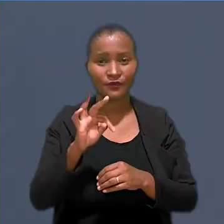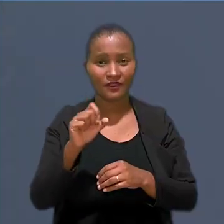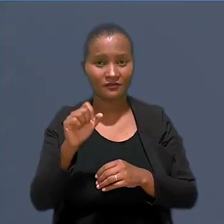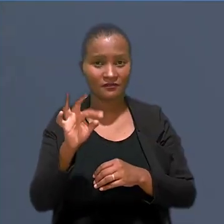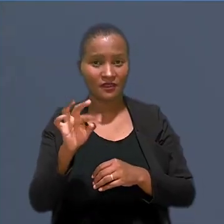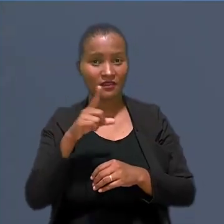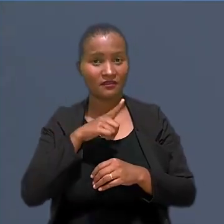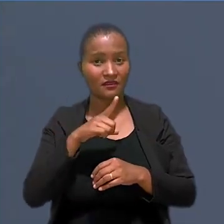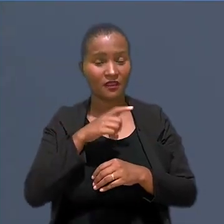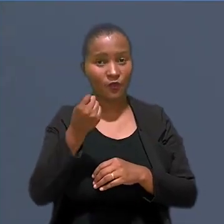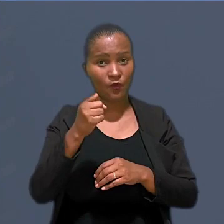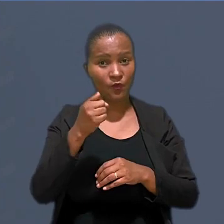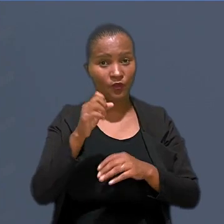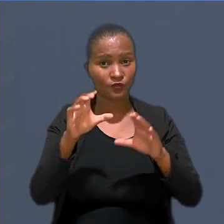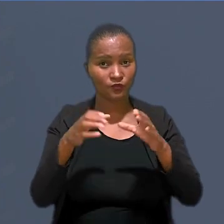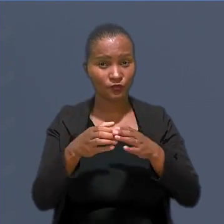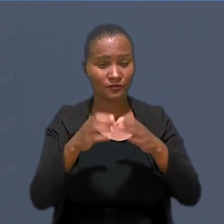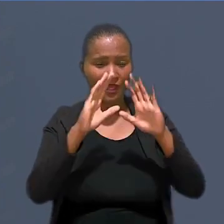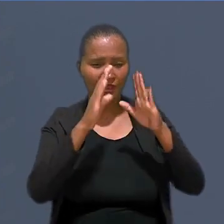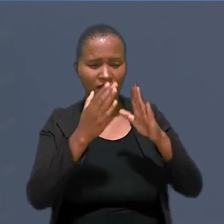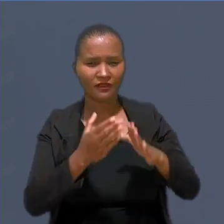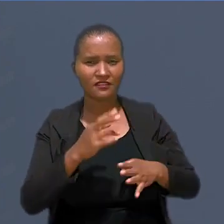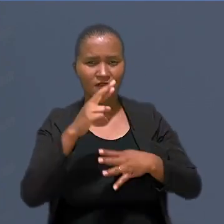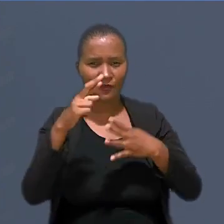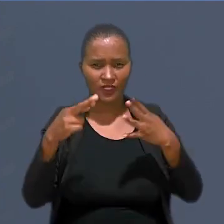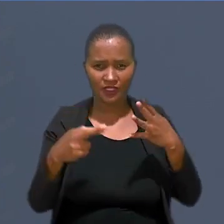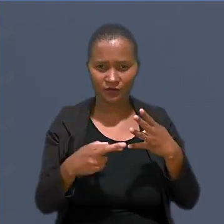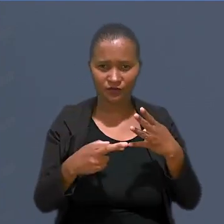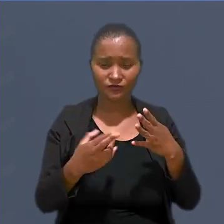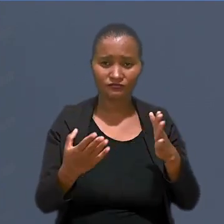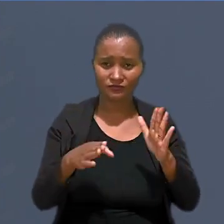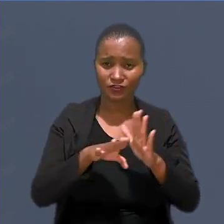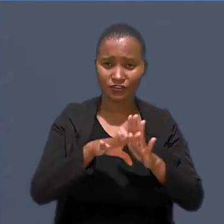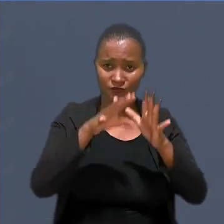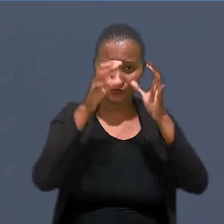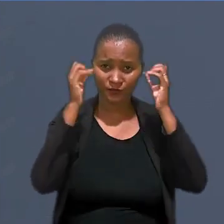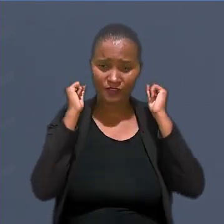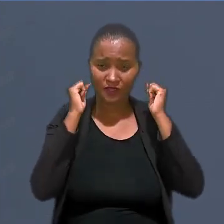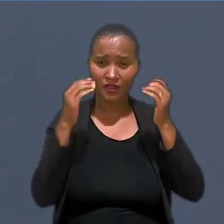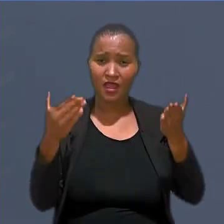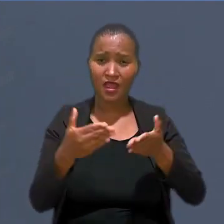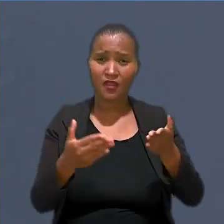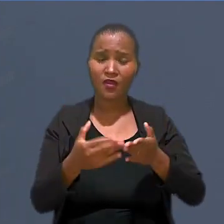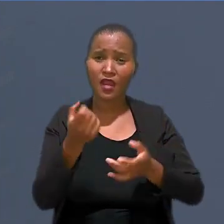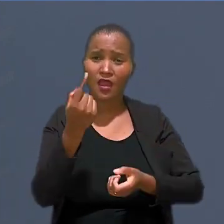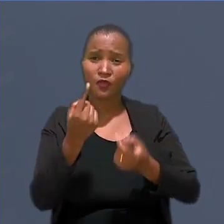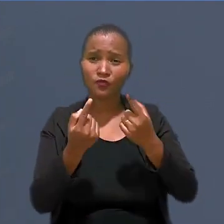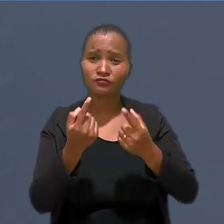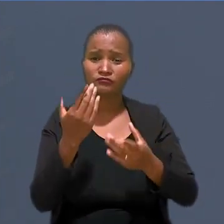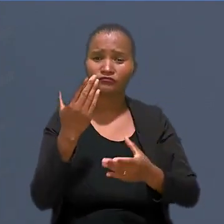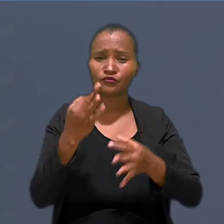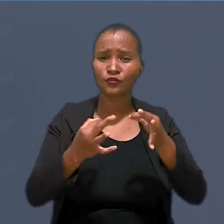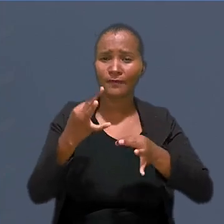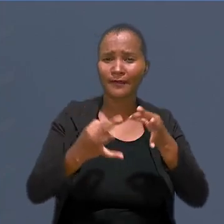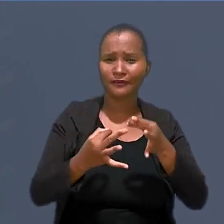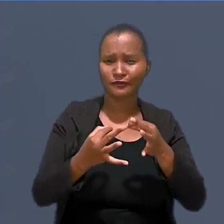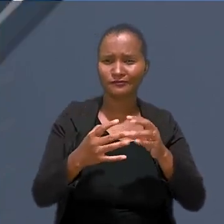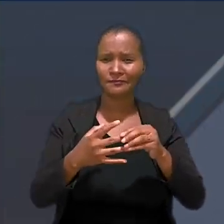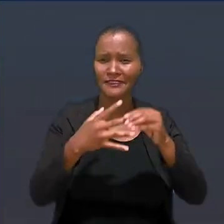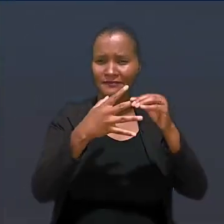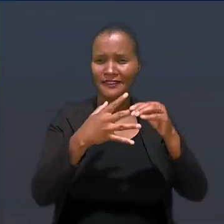O TST possui 8 turmas que analisam recursos que chegam ao tribunal. Fique agora com alguns julgamentos de destaque.